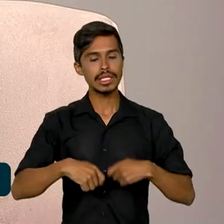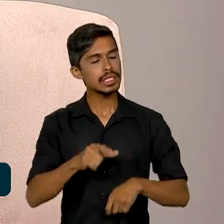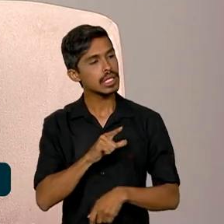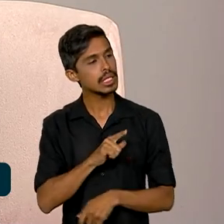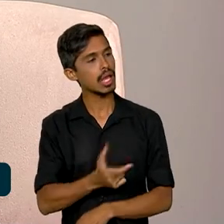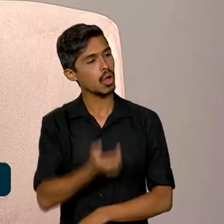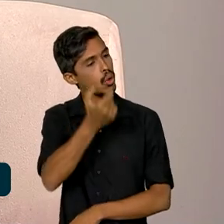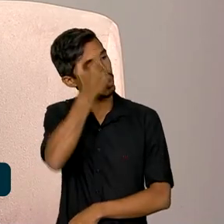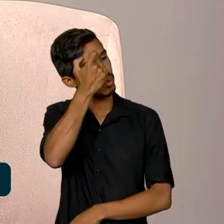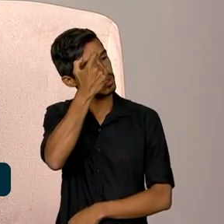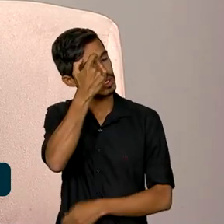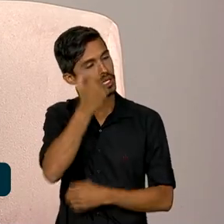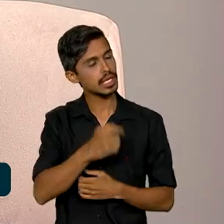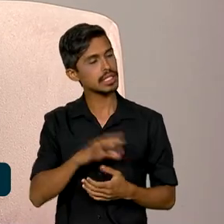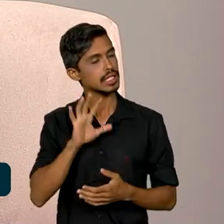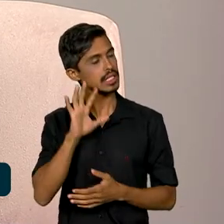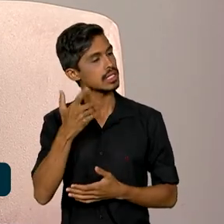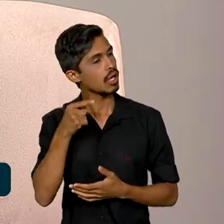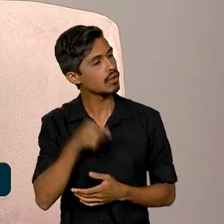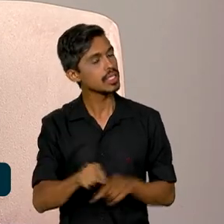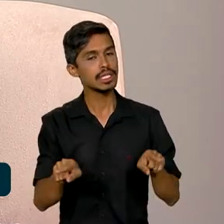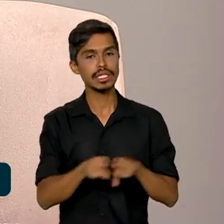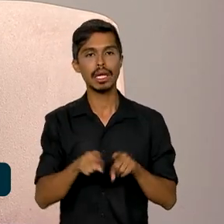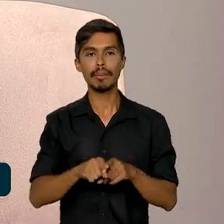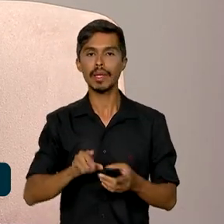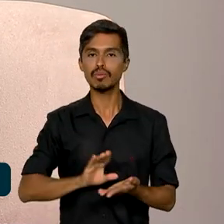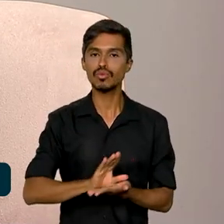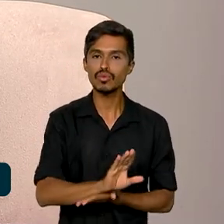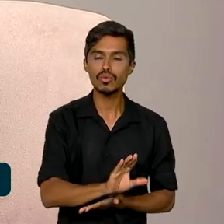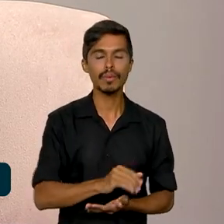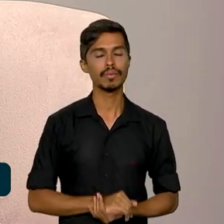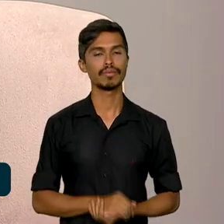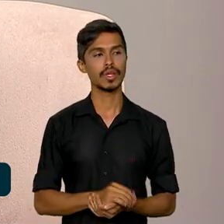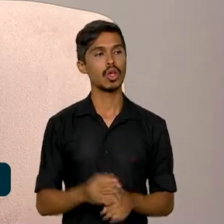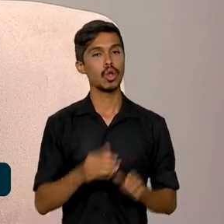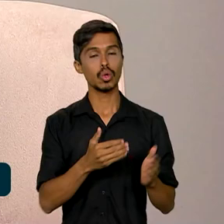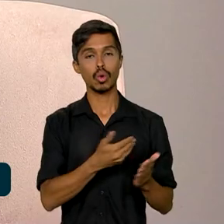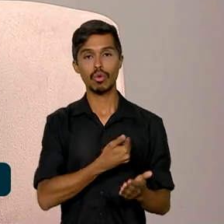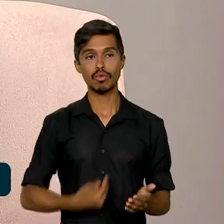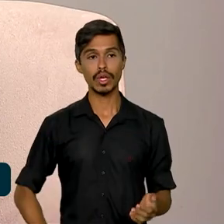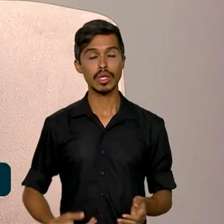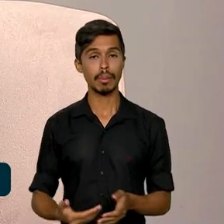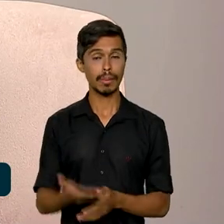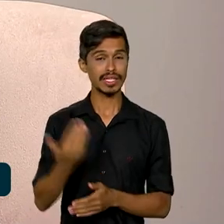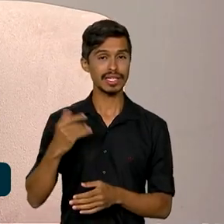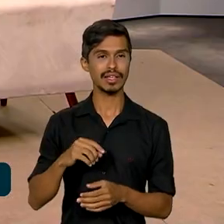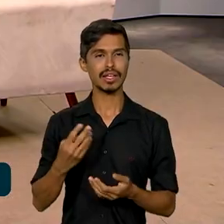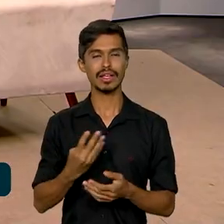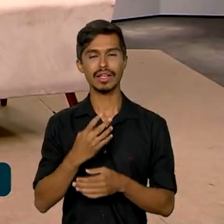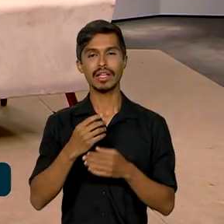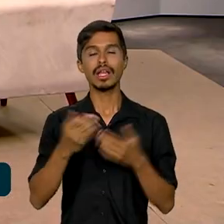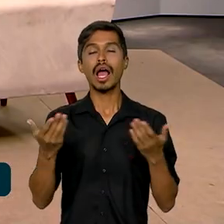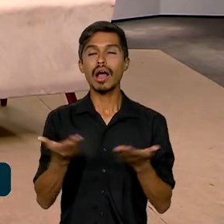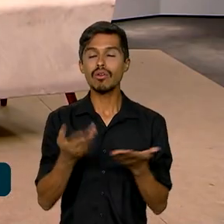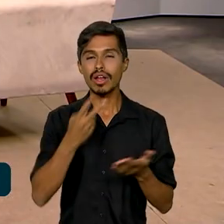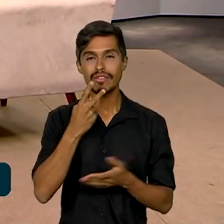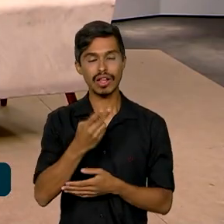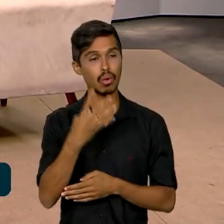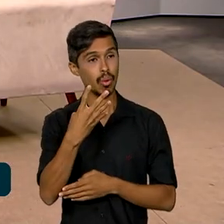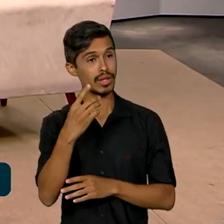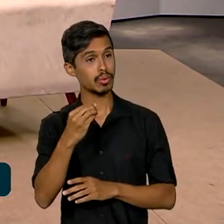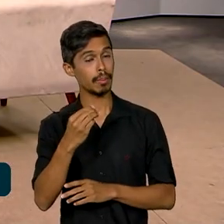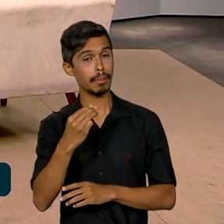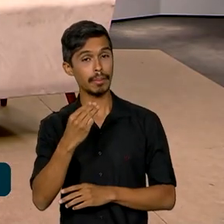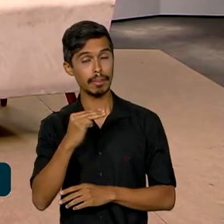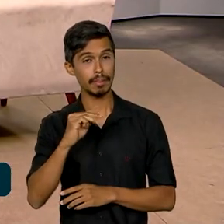essa determinação, mas também recursos, né? No mês passado, o governo anunciou mais de 4 milhões de reais para